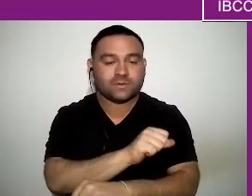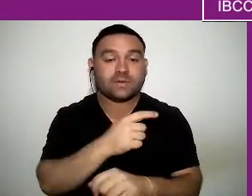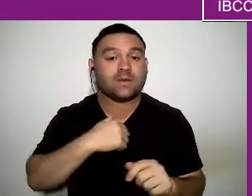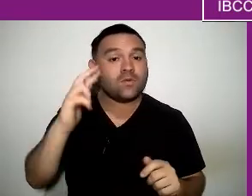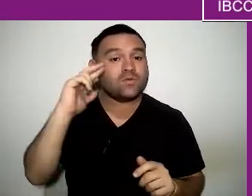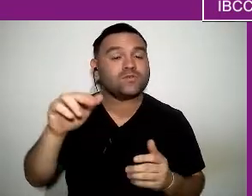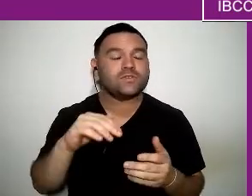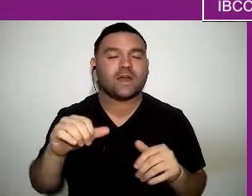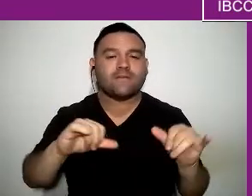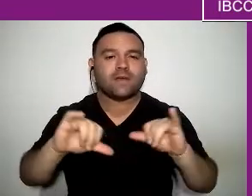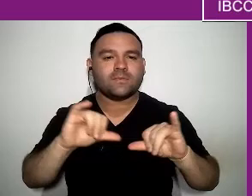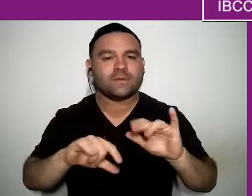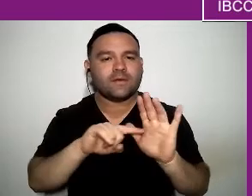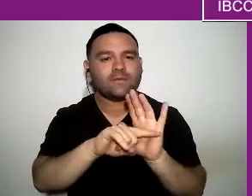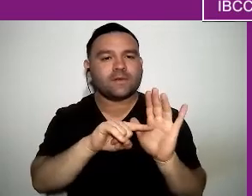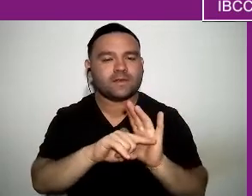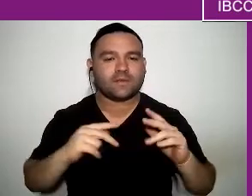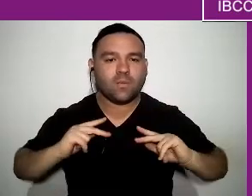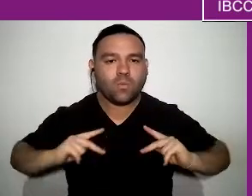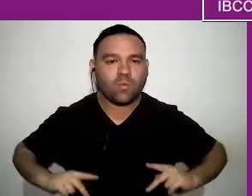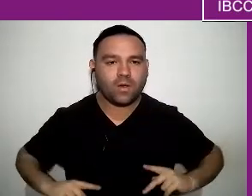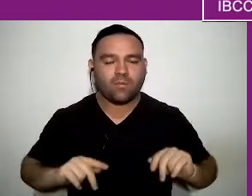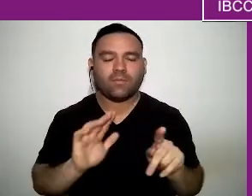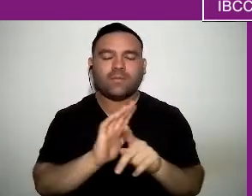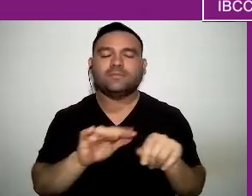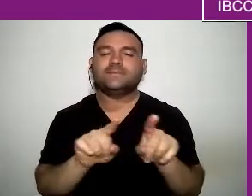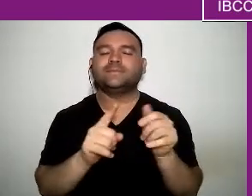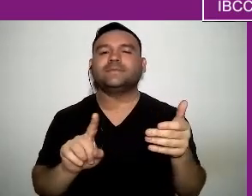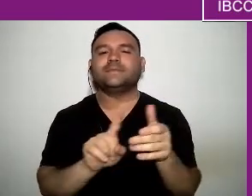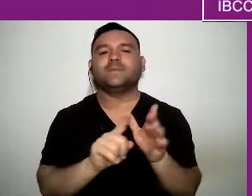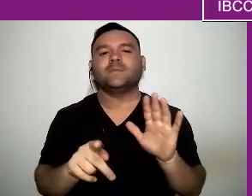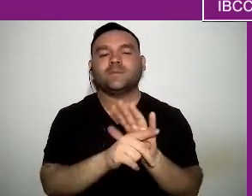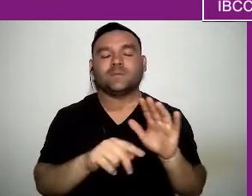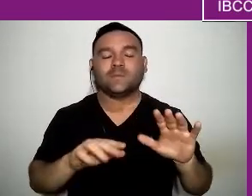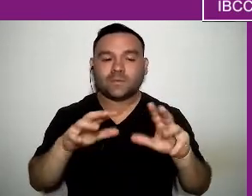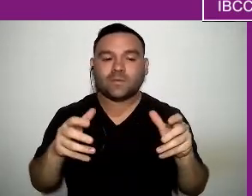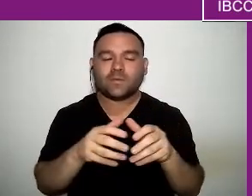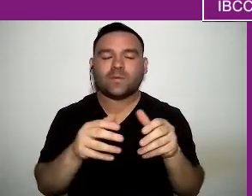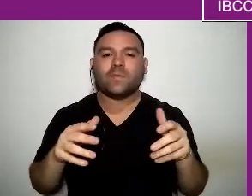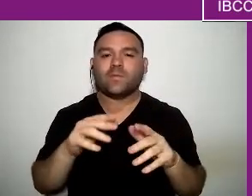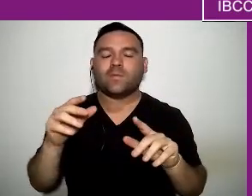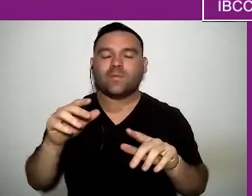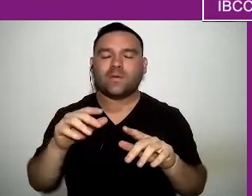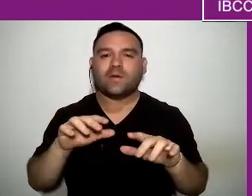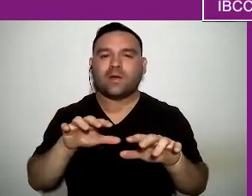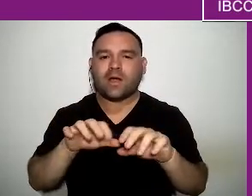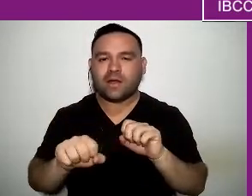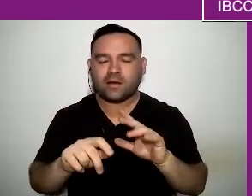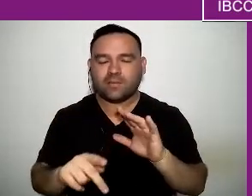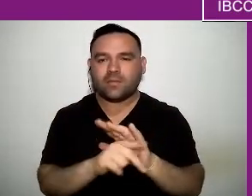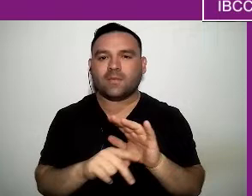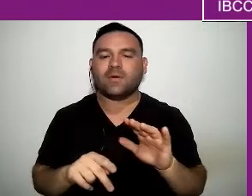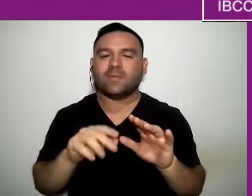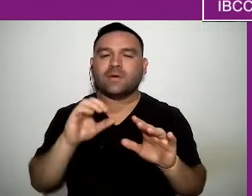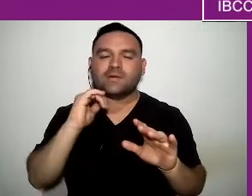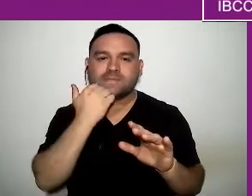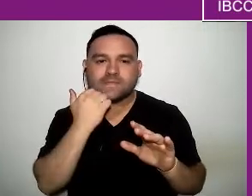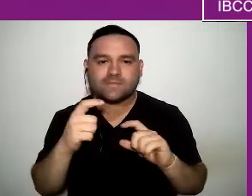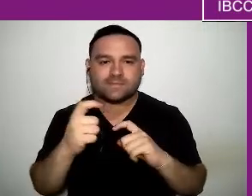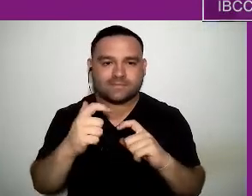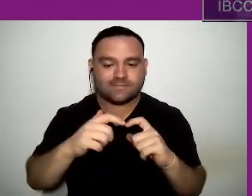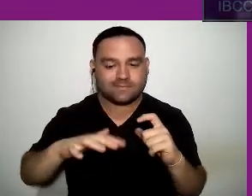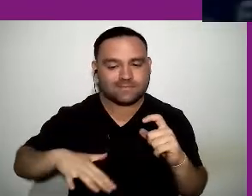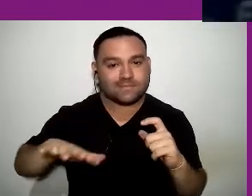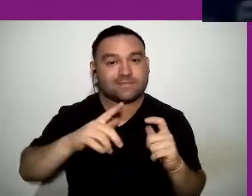chefe do Laboratório de Investigação Pulmonar e sou também membro da Academia Nacional de Medicina, da Academia Brasileira de Ciências. Para mim é